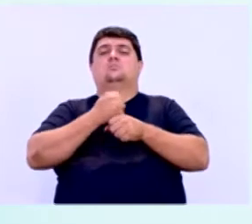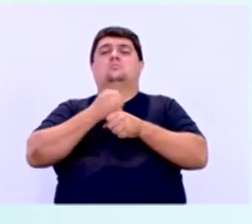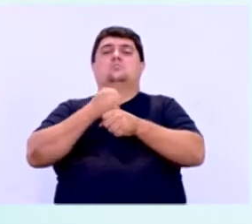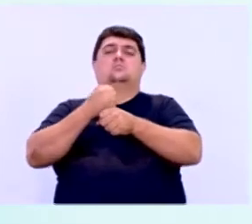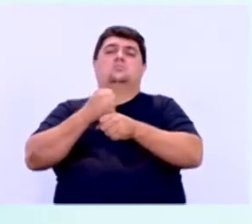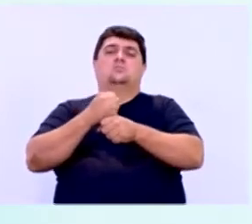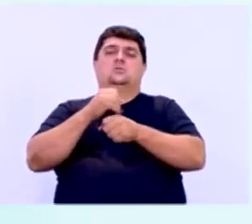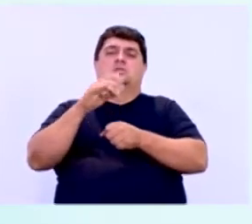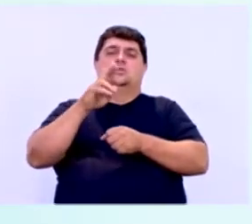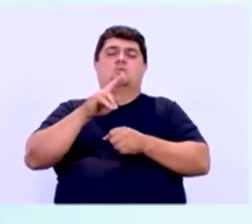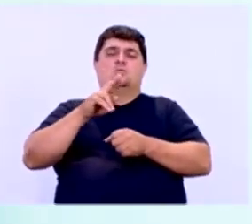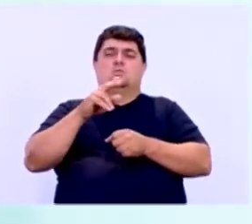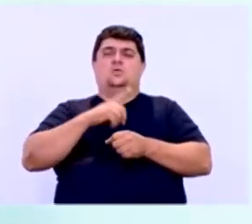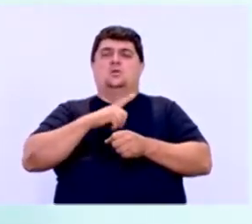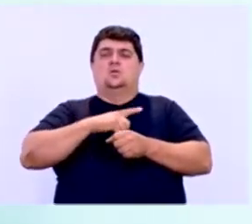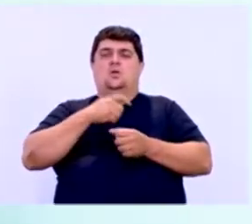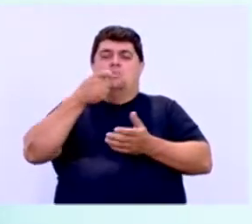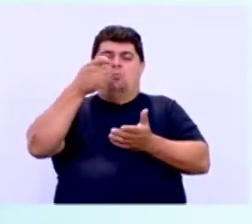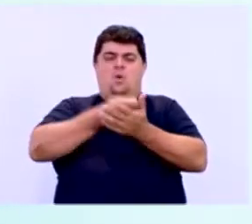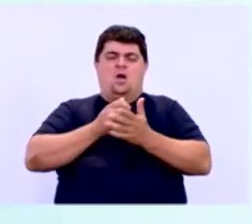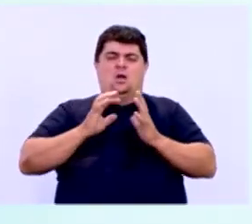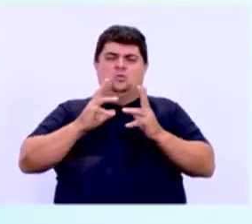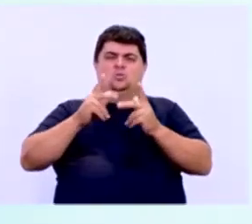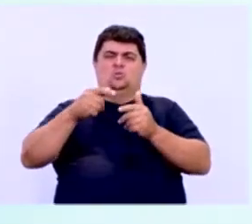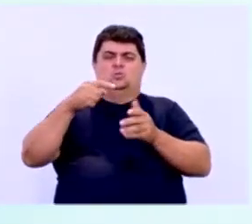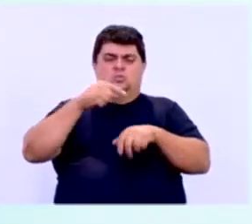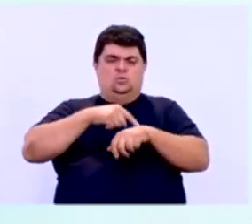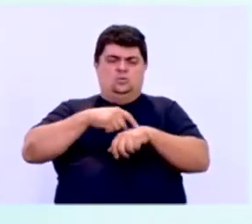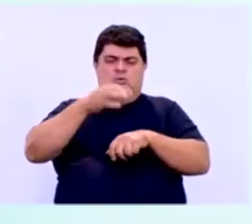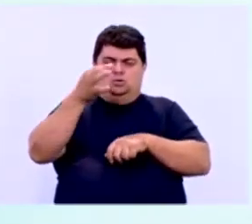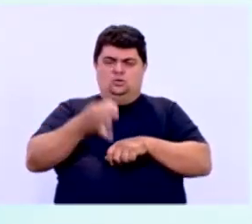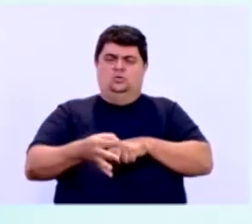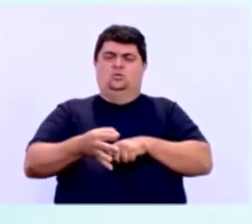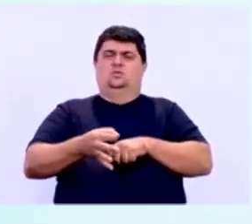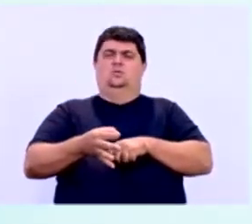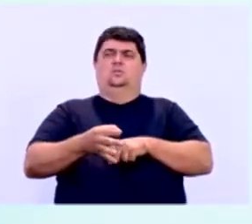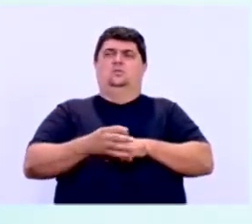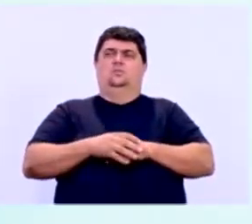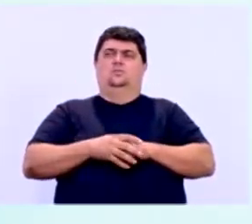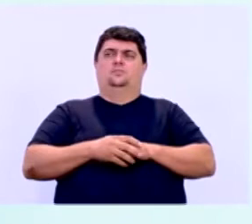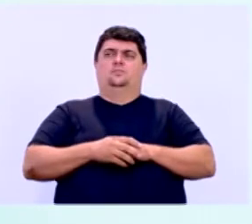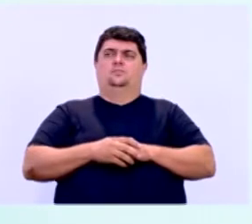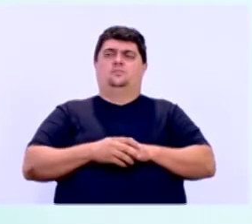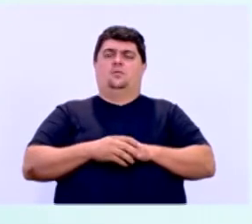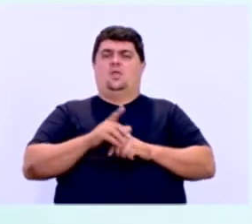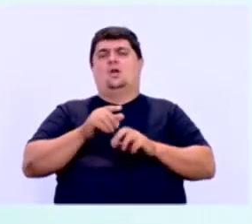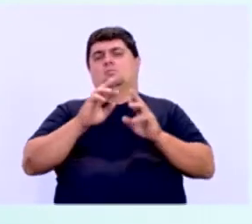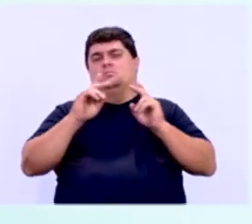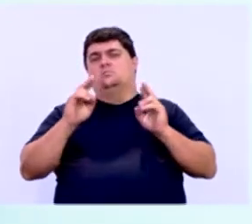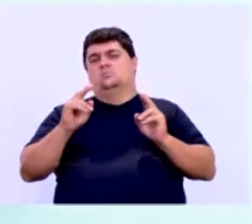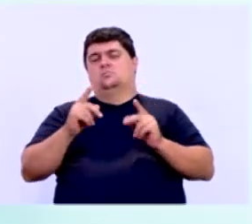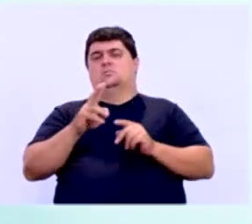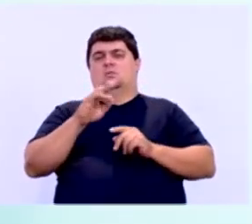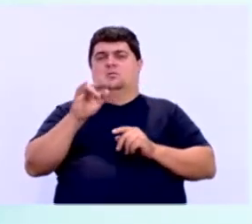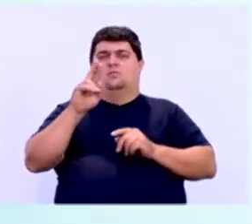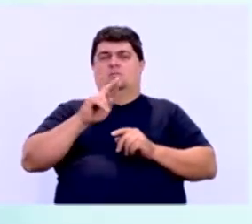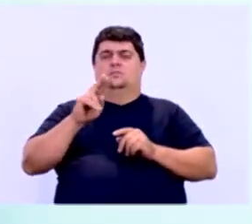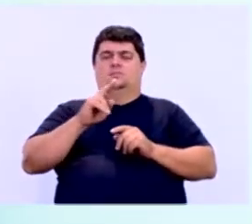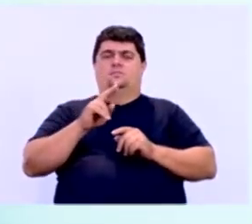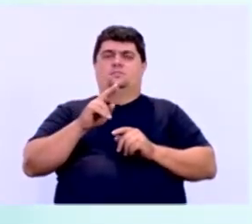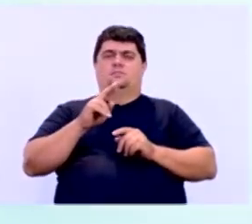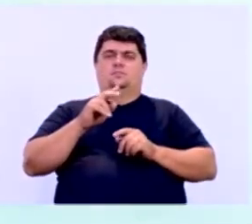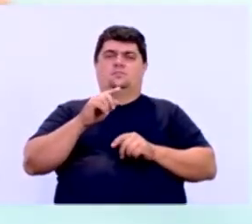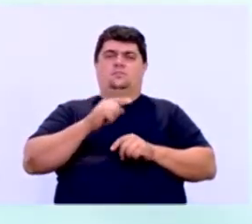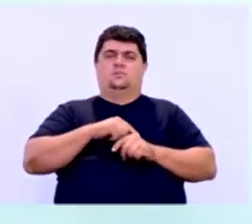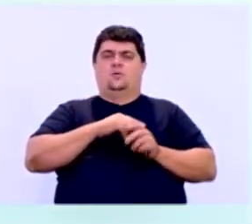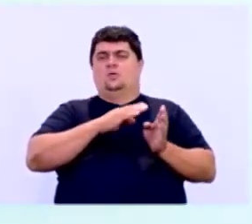o limite, se ela paga suas contas cartesianamente, né? Então, são fatores que vão influenciar, inclusive, no tempo